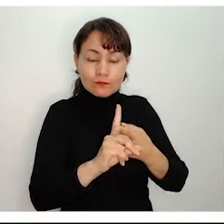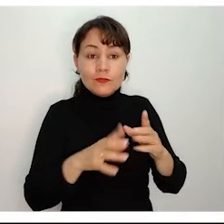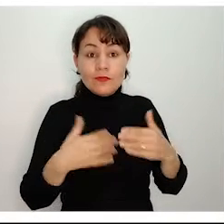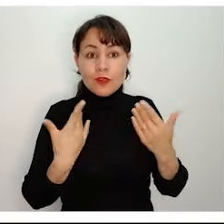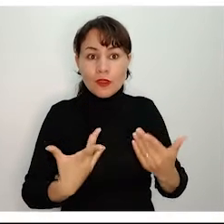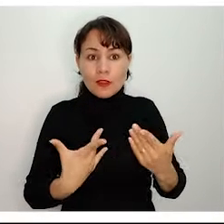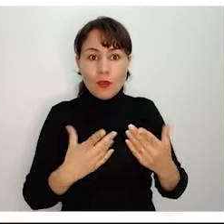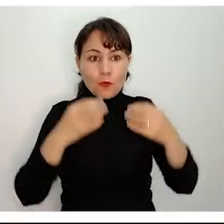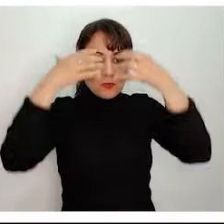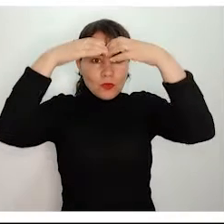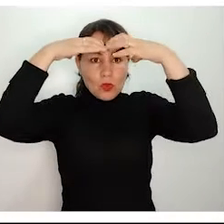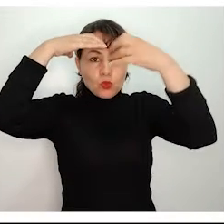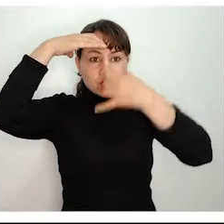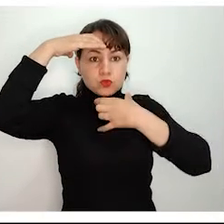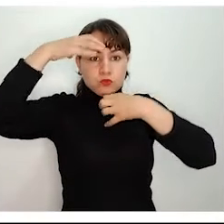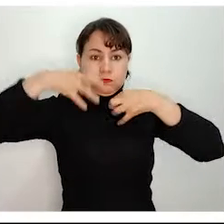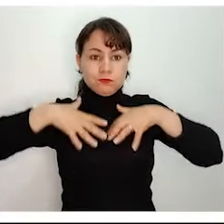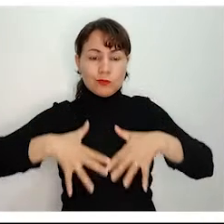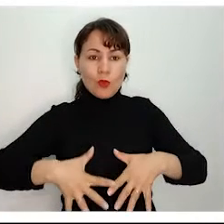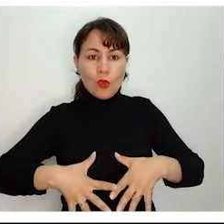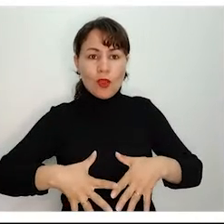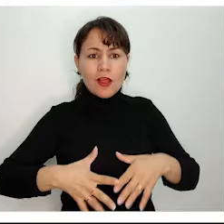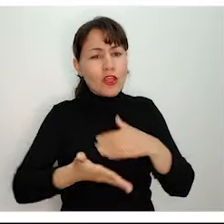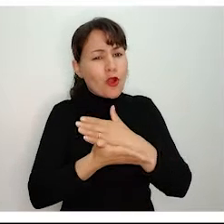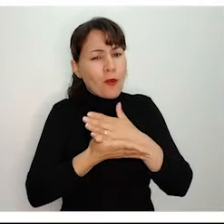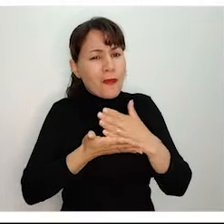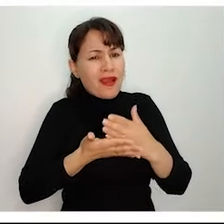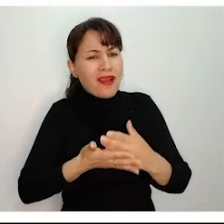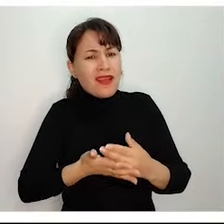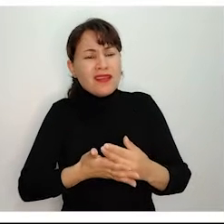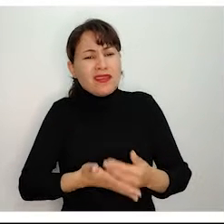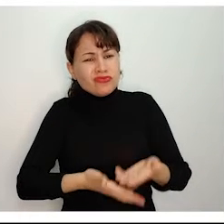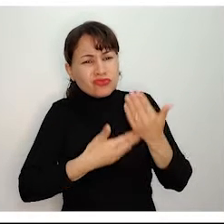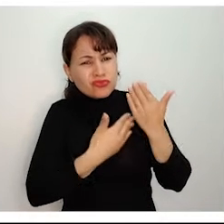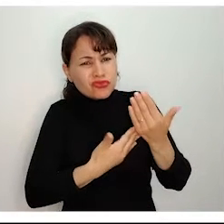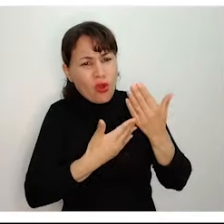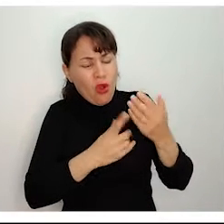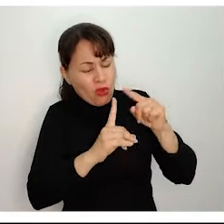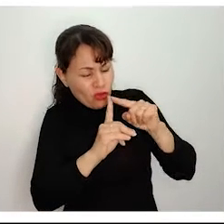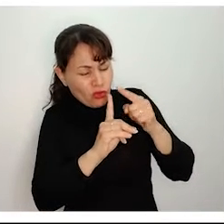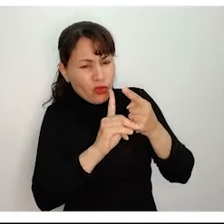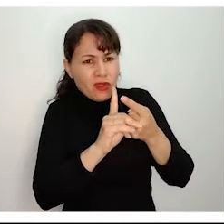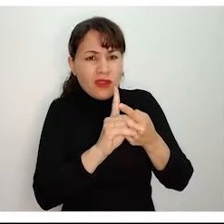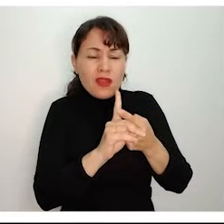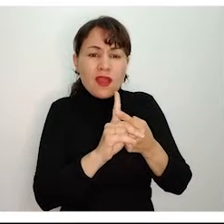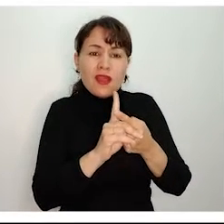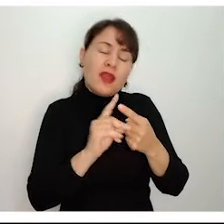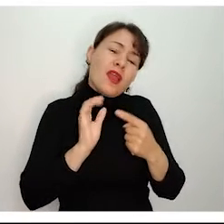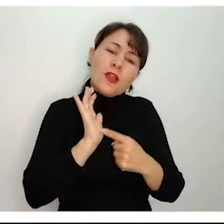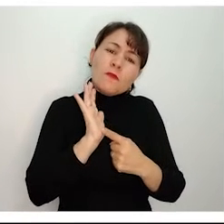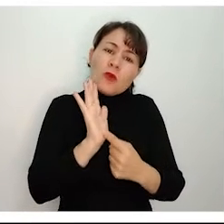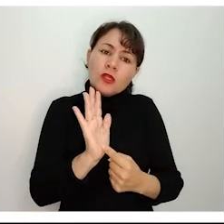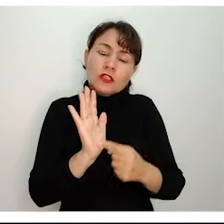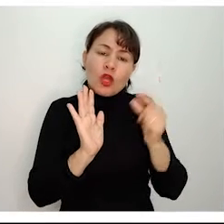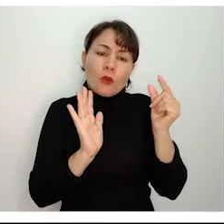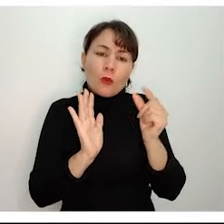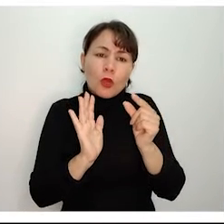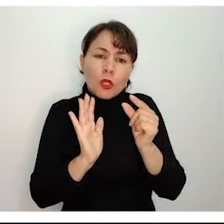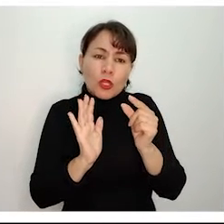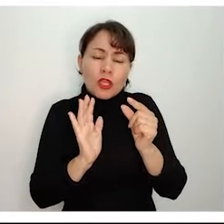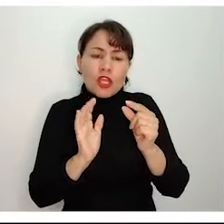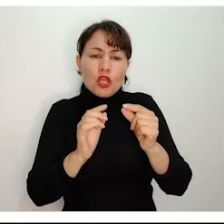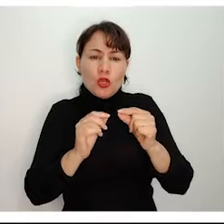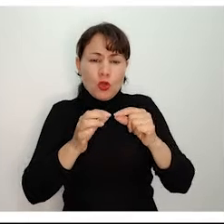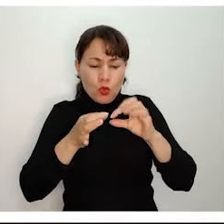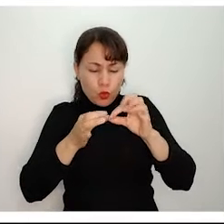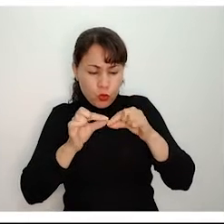a gestação. Então, o sistema nervoso, ele surge muito cedo no embrião. Ele aparece como uma